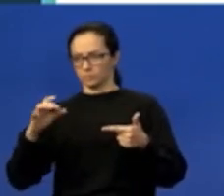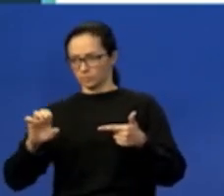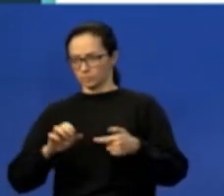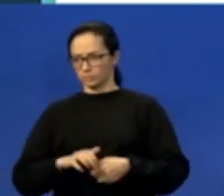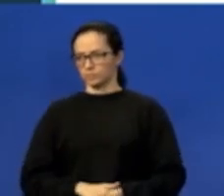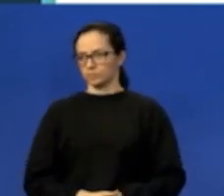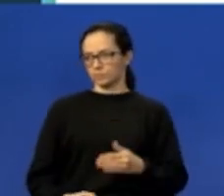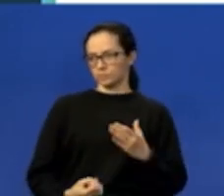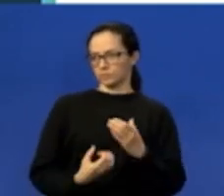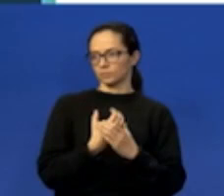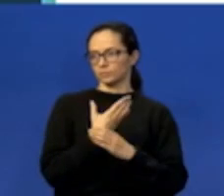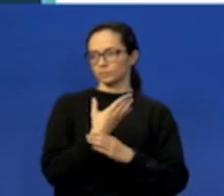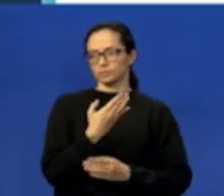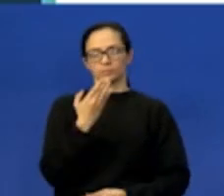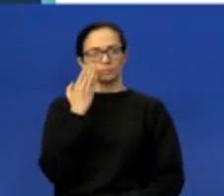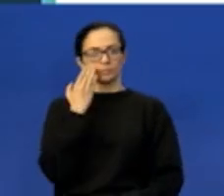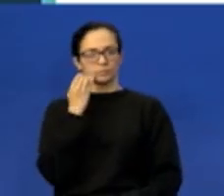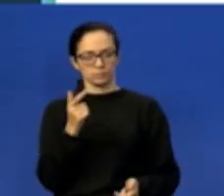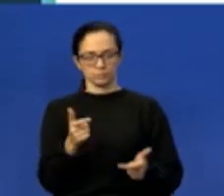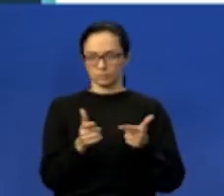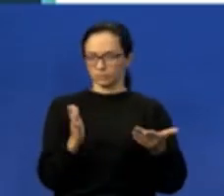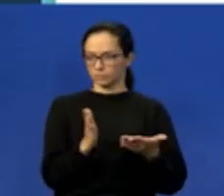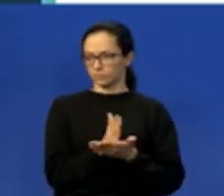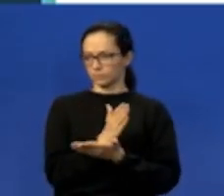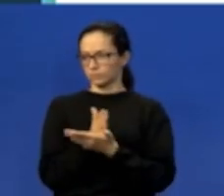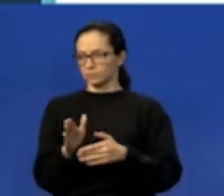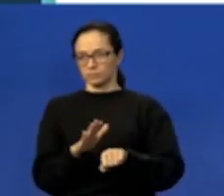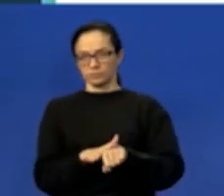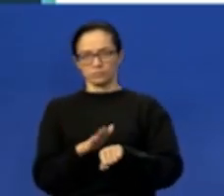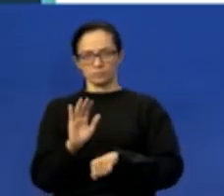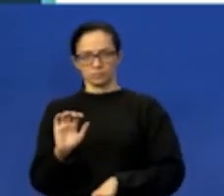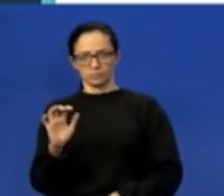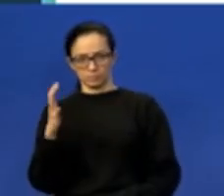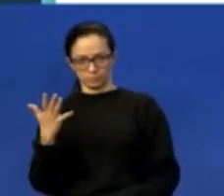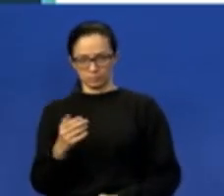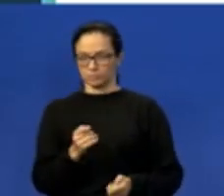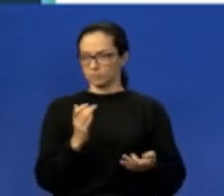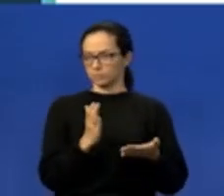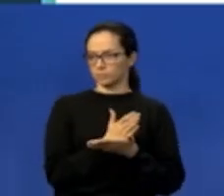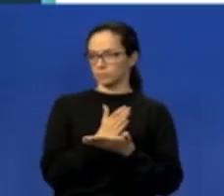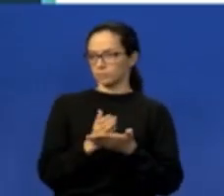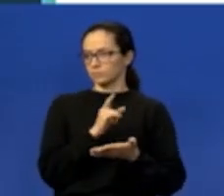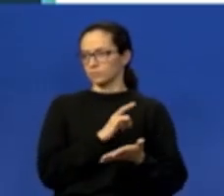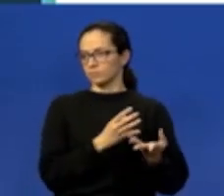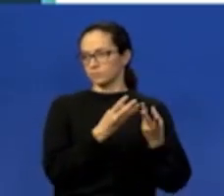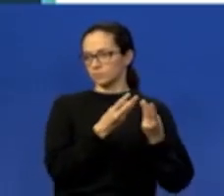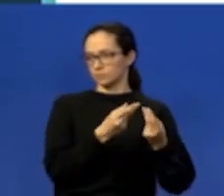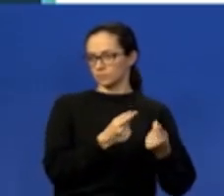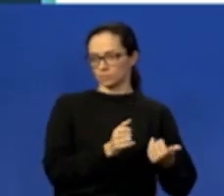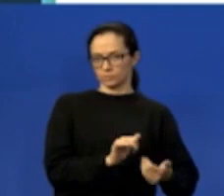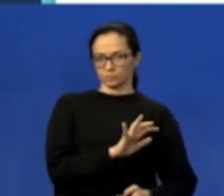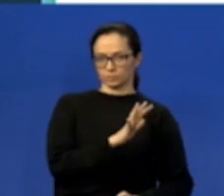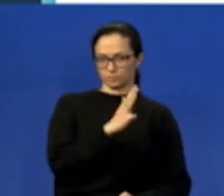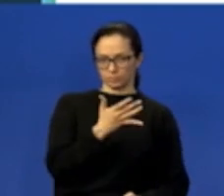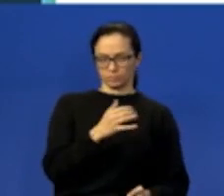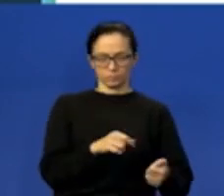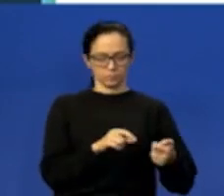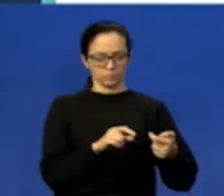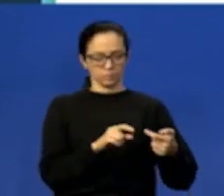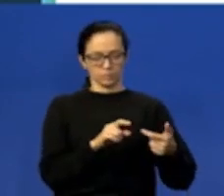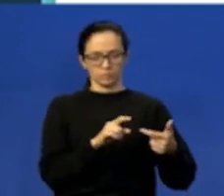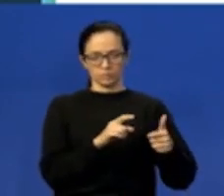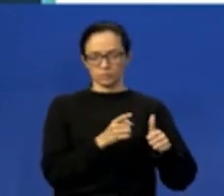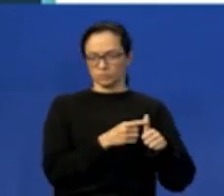ela sofre uma nova divisão, né? E ela vai então se dividir em granulócitos, em